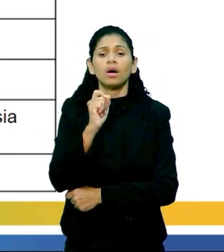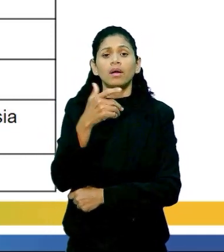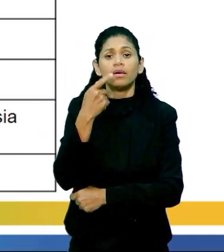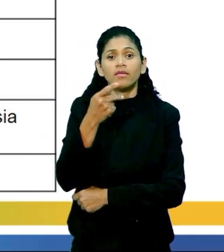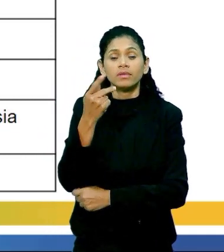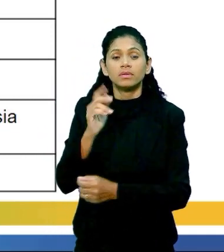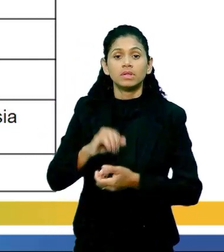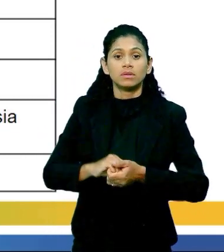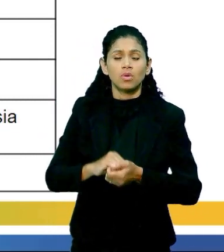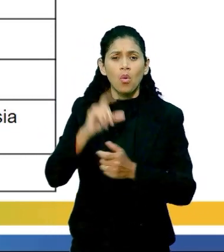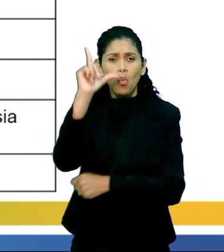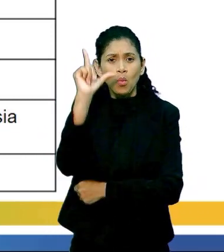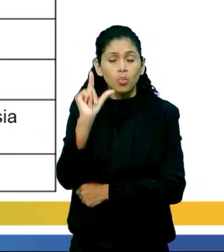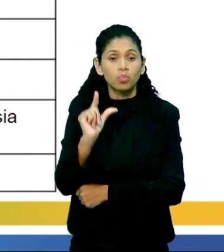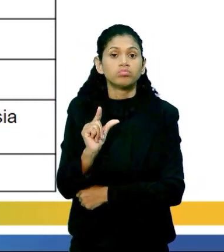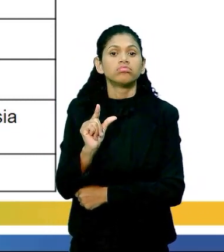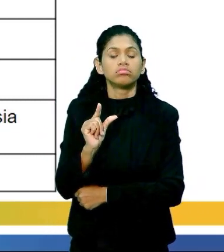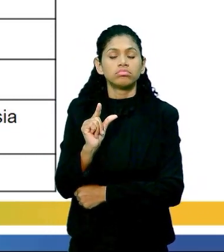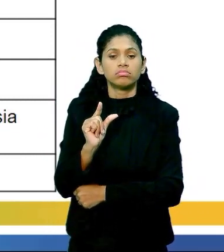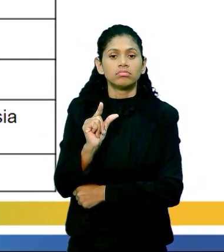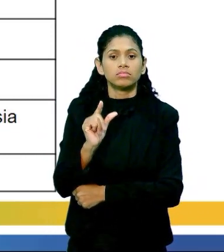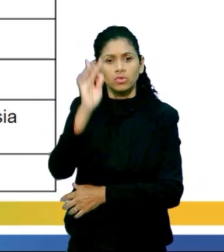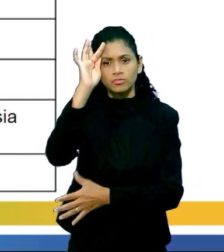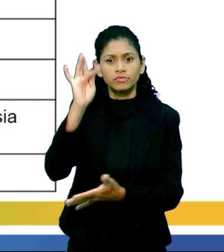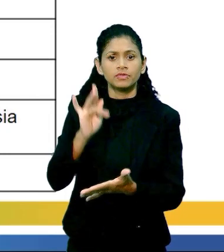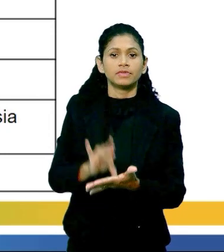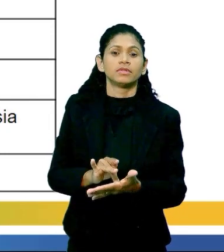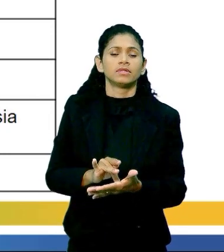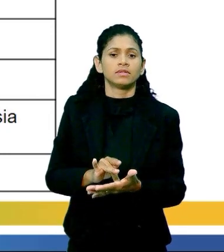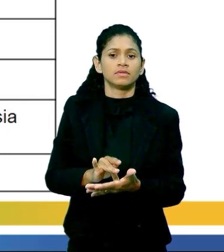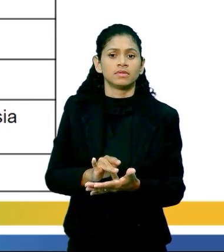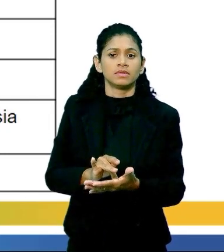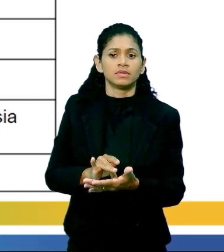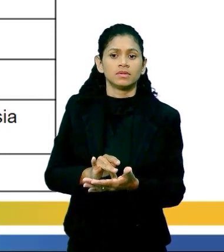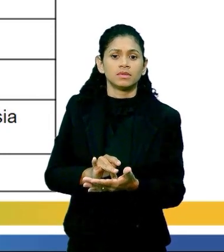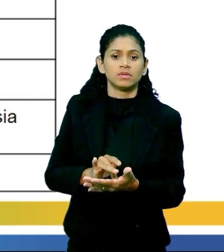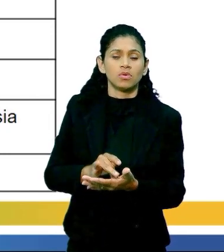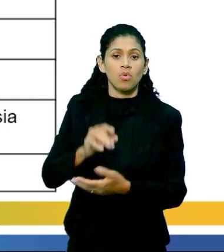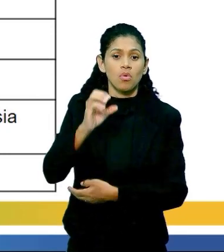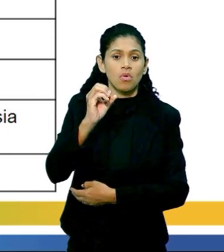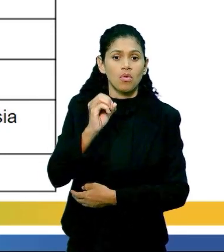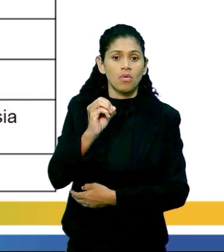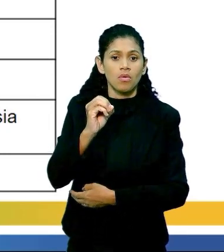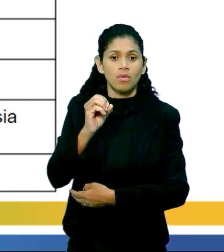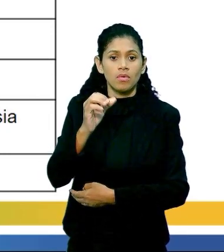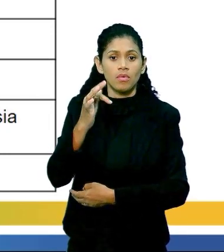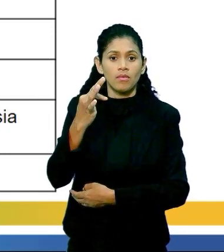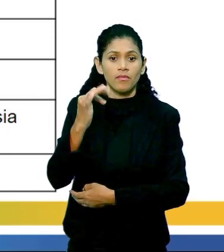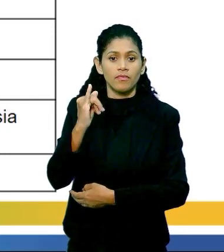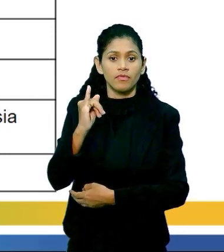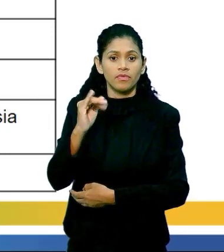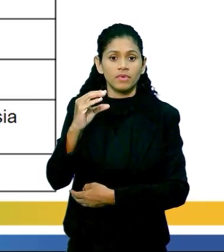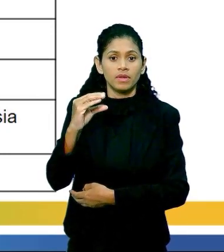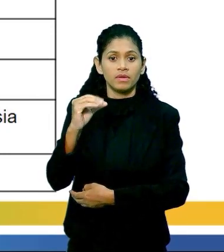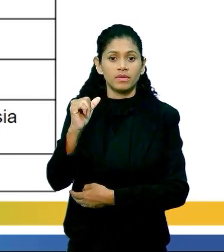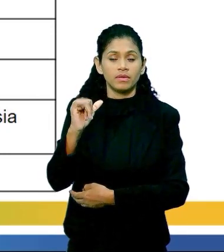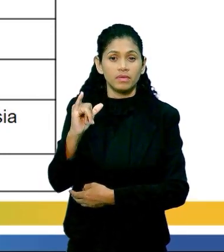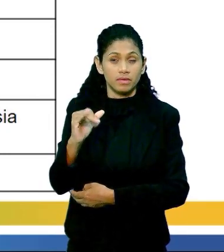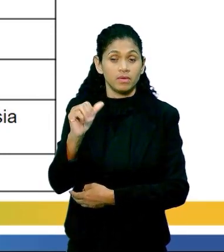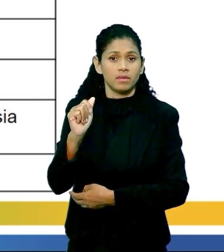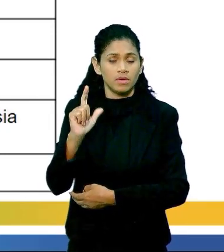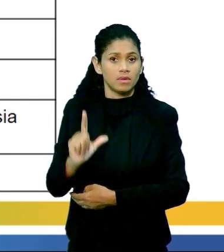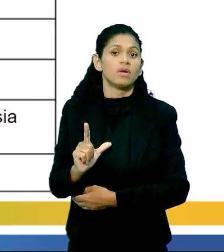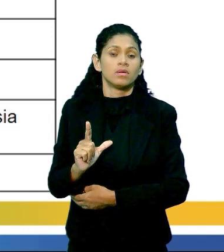A? Que poucos feriados são oficiais. Mas nós estamos vendo aí, de acordo com o gráfico, com a tabela, perdão, que